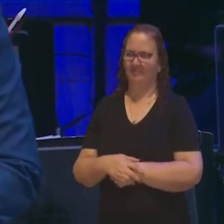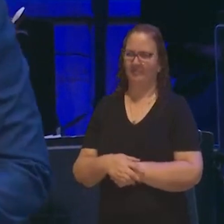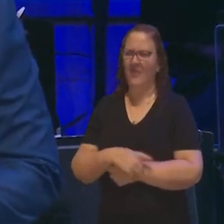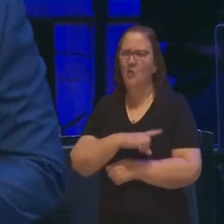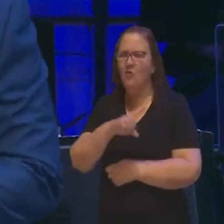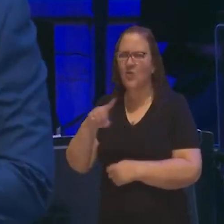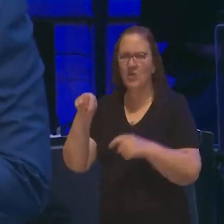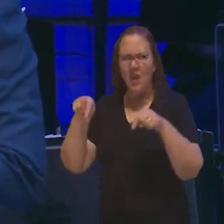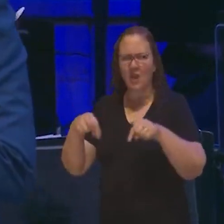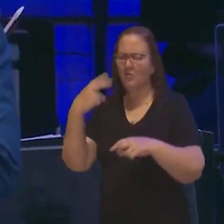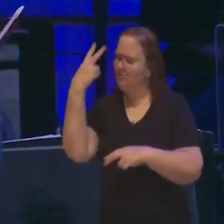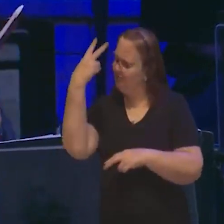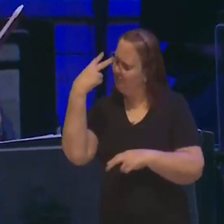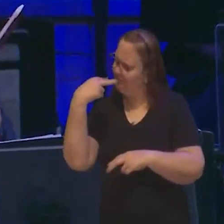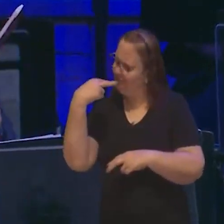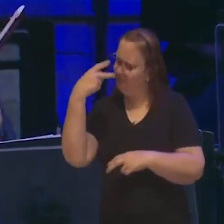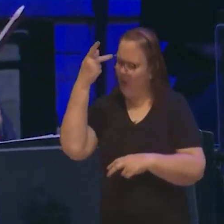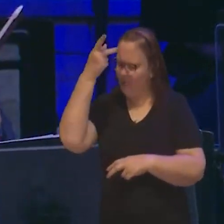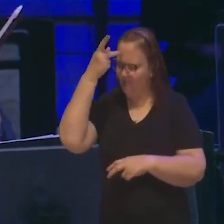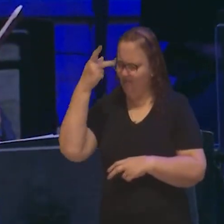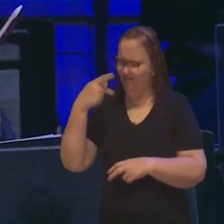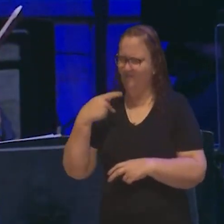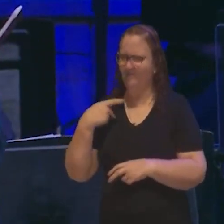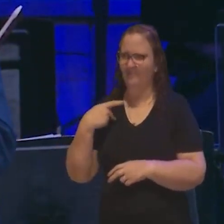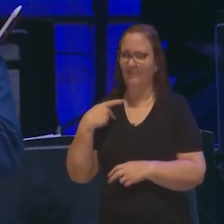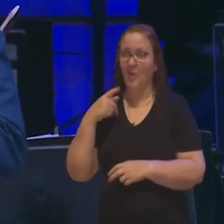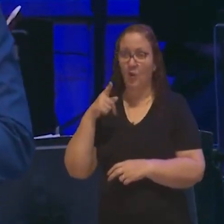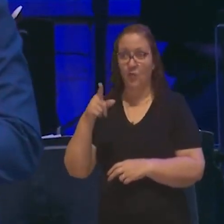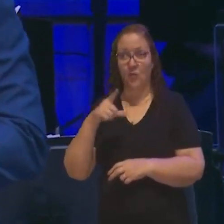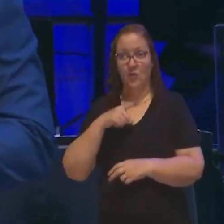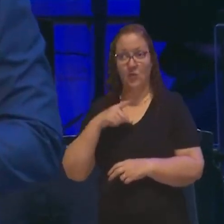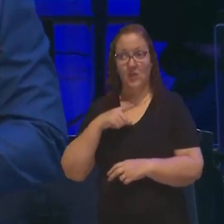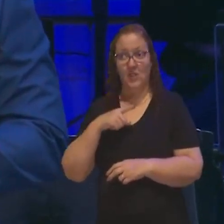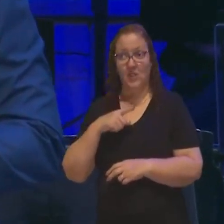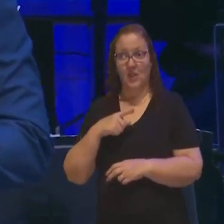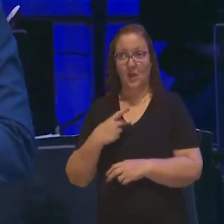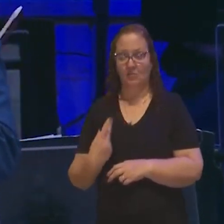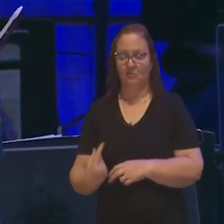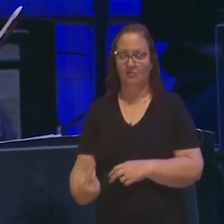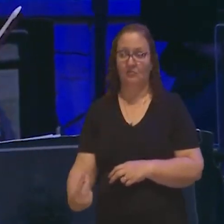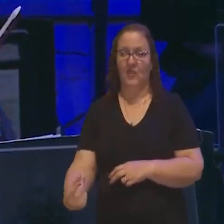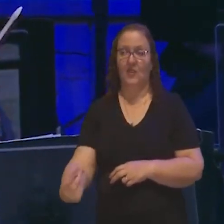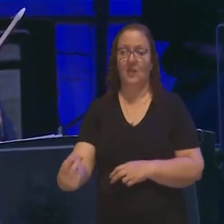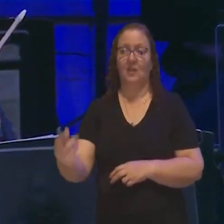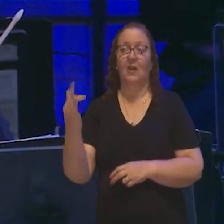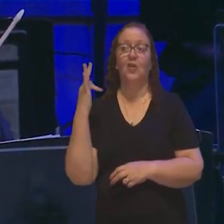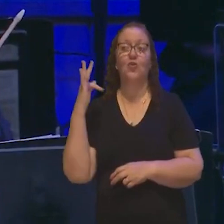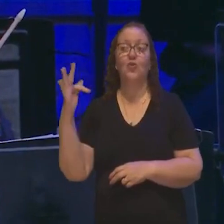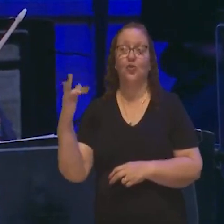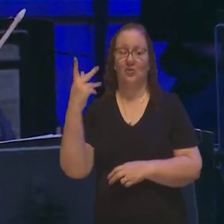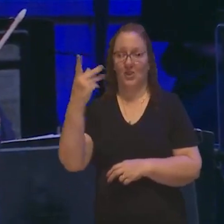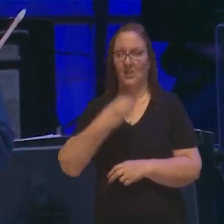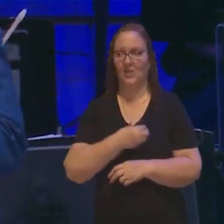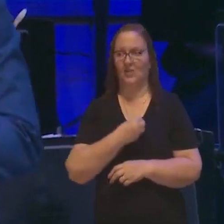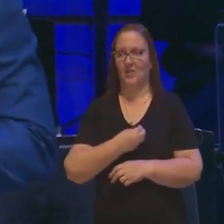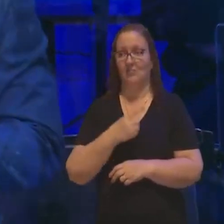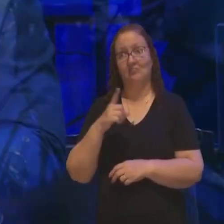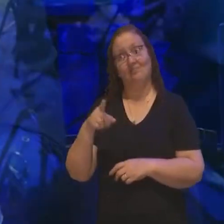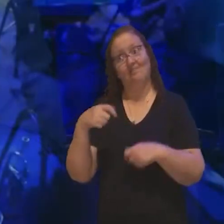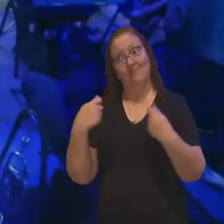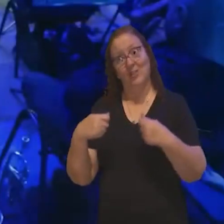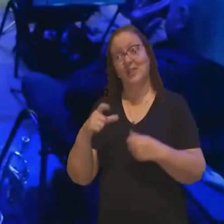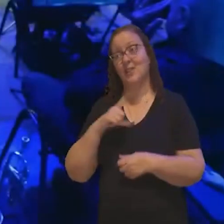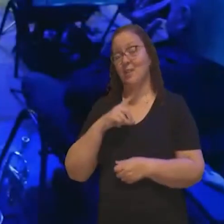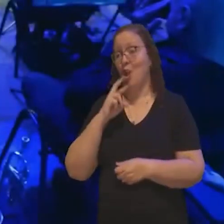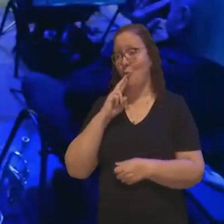você tem um futuro, você tem a eternidade para enfrentar, e você precisa dar uma resposta.